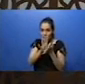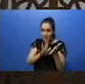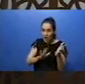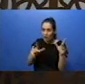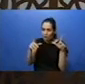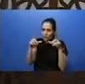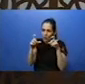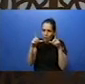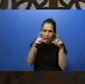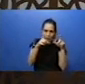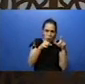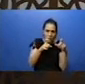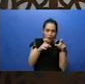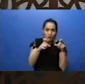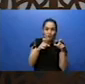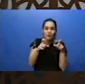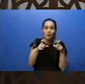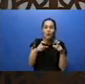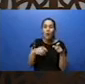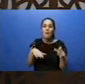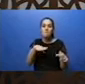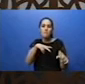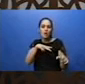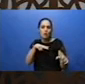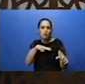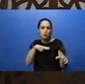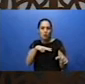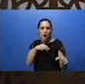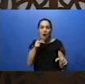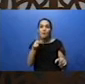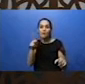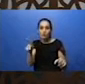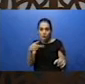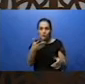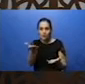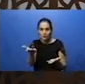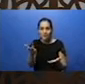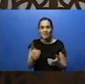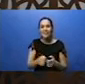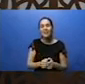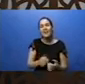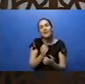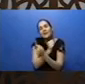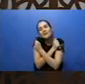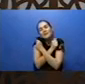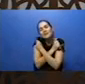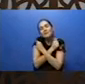das atividades no particular do tutor de vocês. Grande abraço e fiquem com Deus.